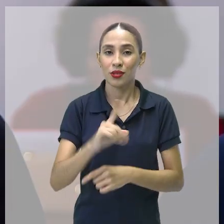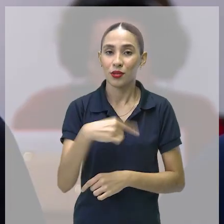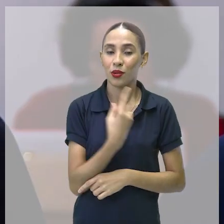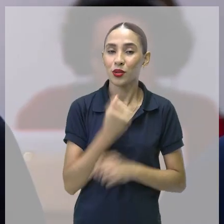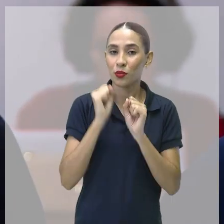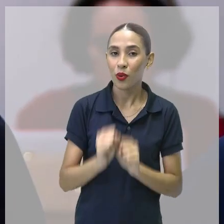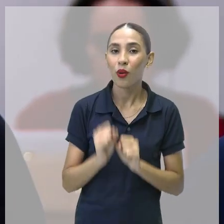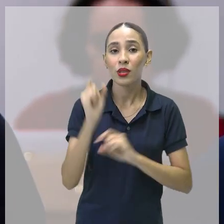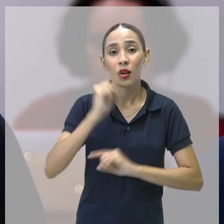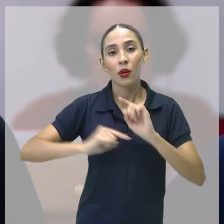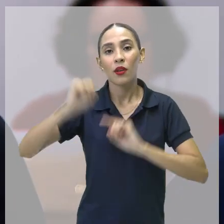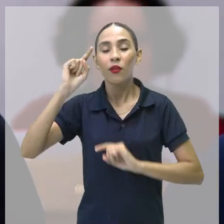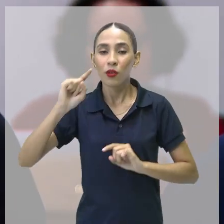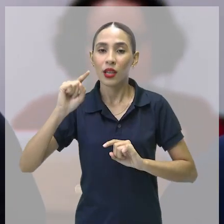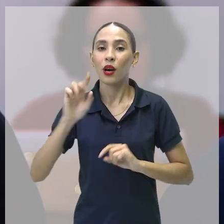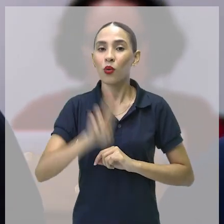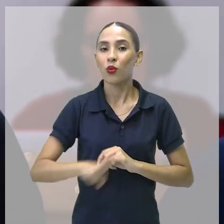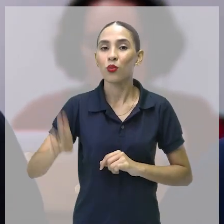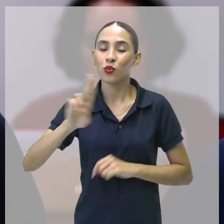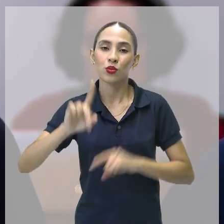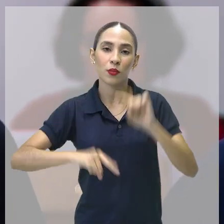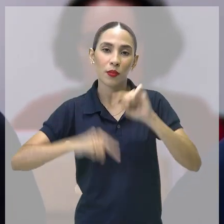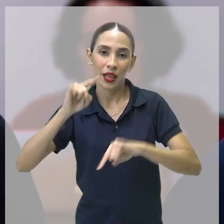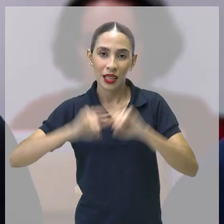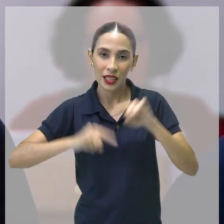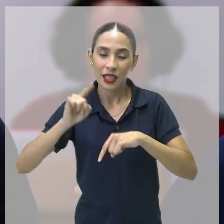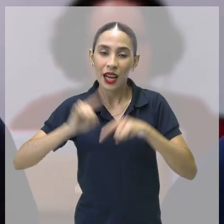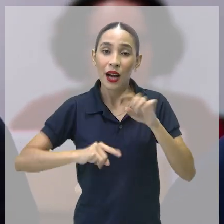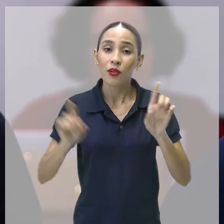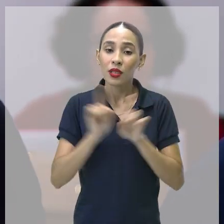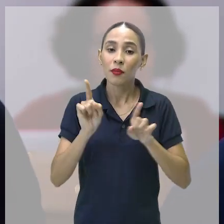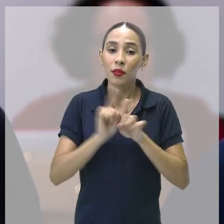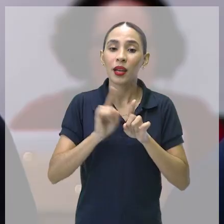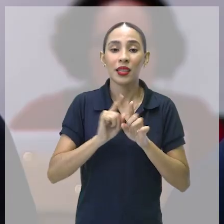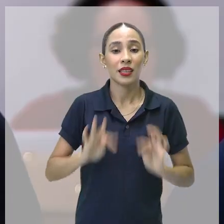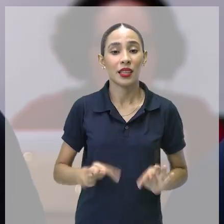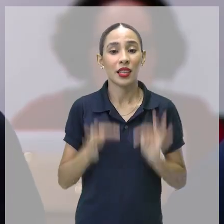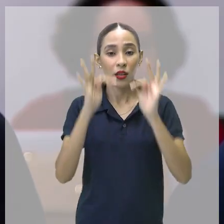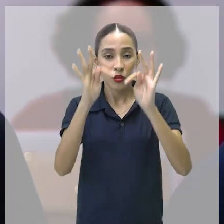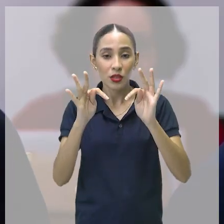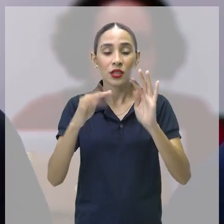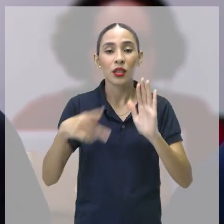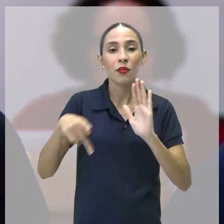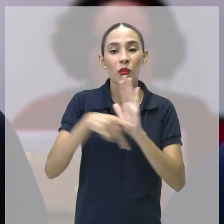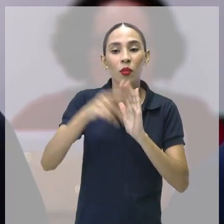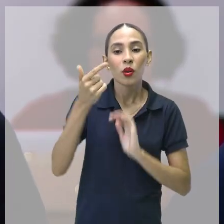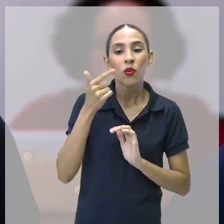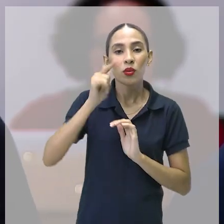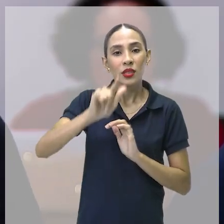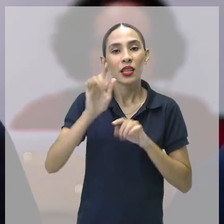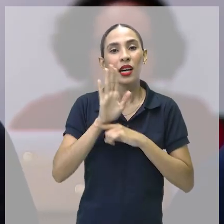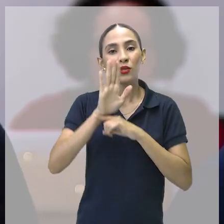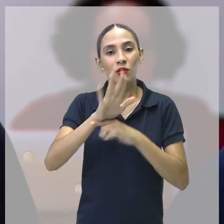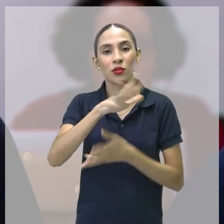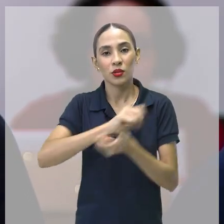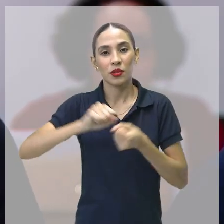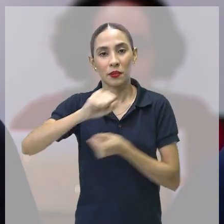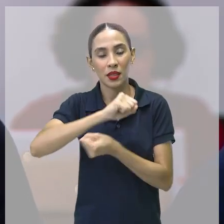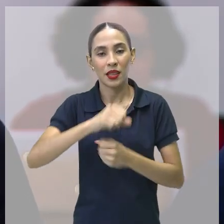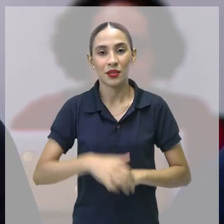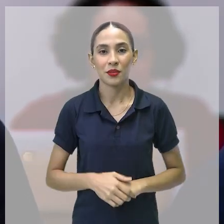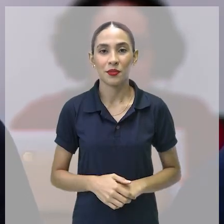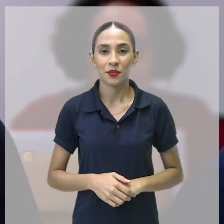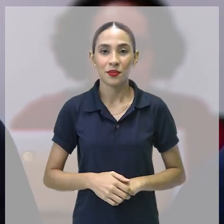para que a gente possa alcançar, né, o melhor uso dos recursos e o melhor uso da tecnologia em si para alcançar essa